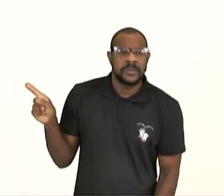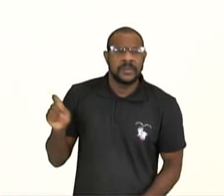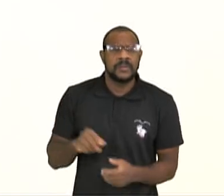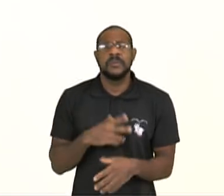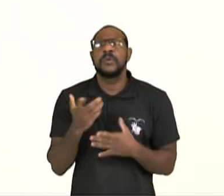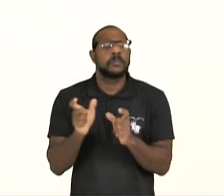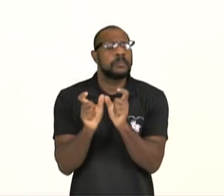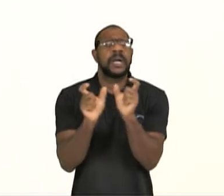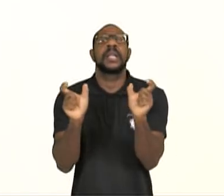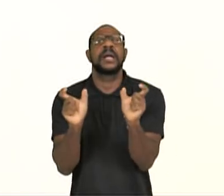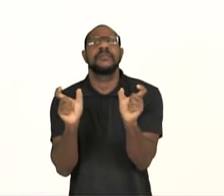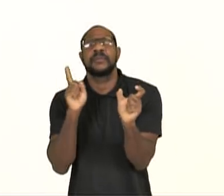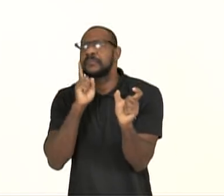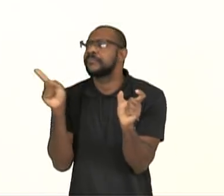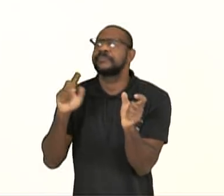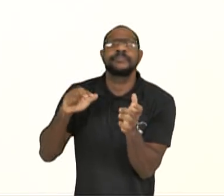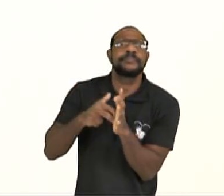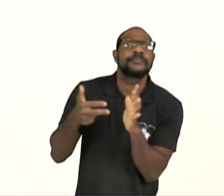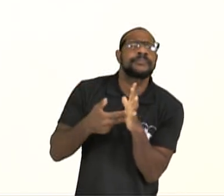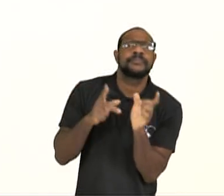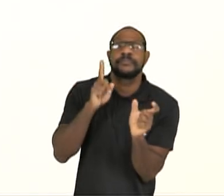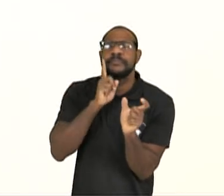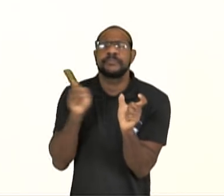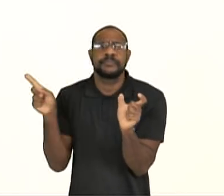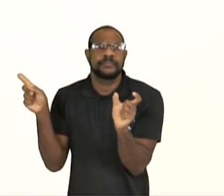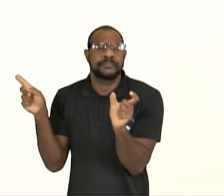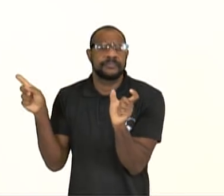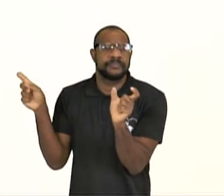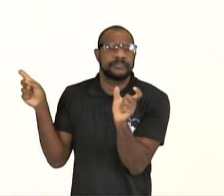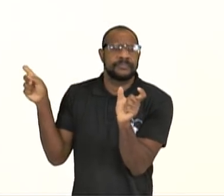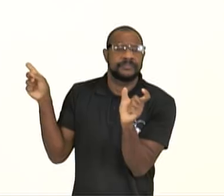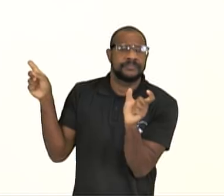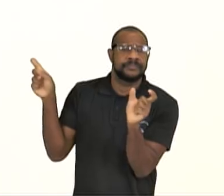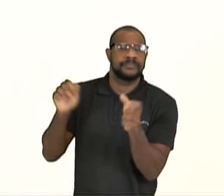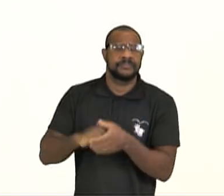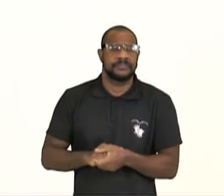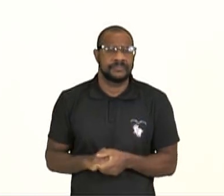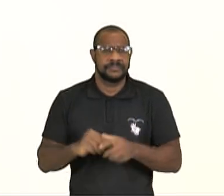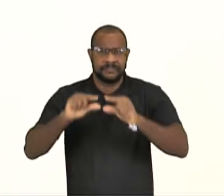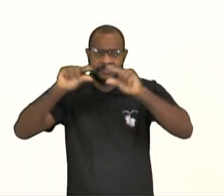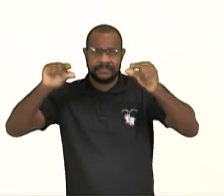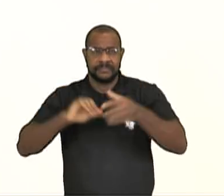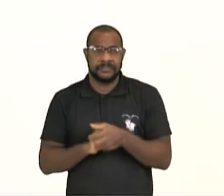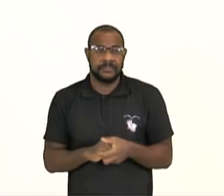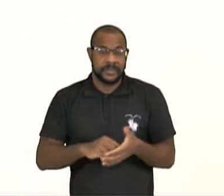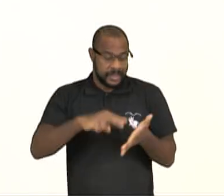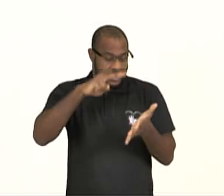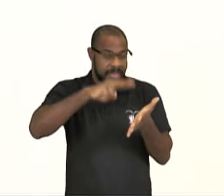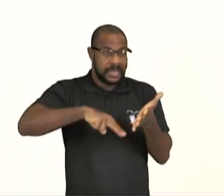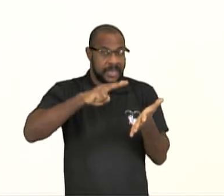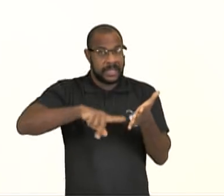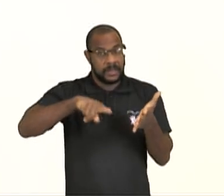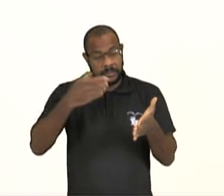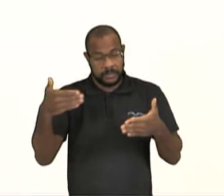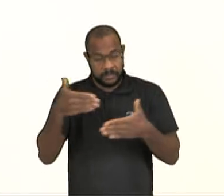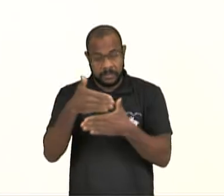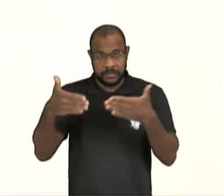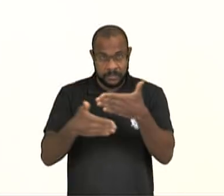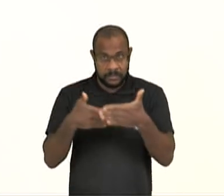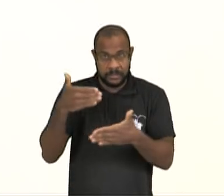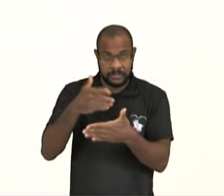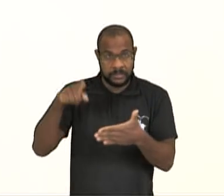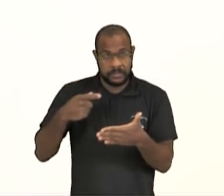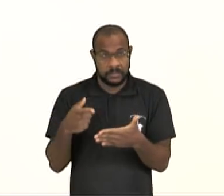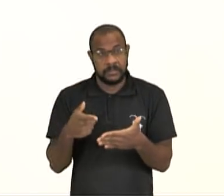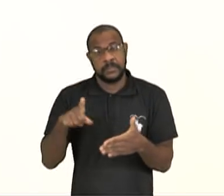que palavra é essa? O que quer dizer descriptive text? Leia a definição no próximo slide e logo em